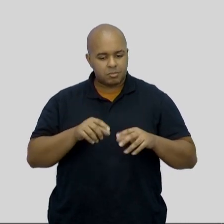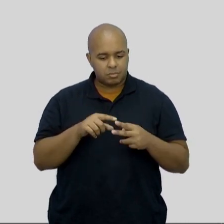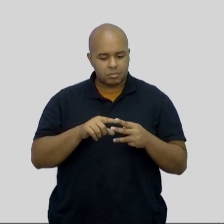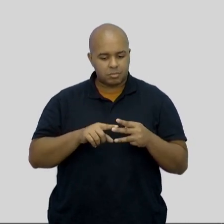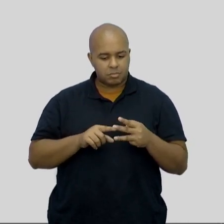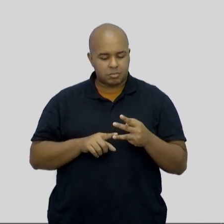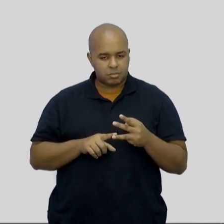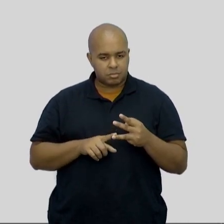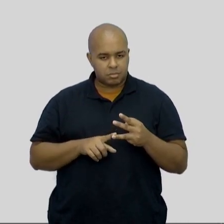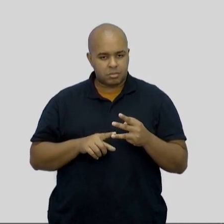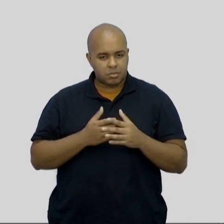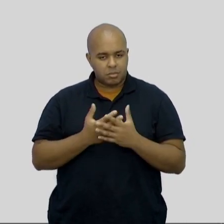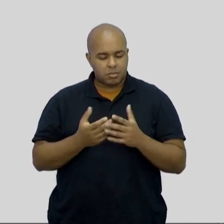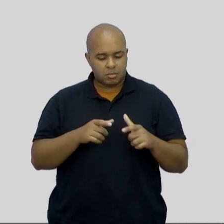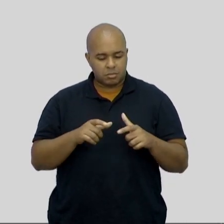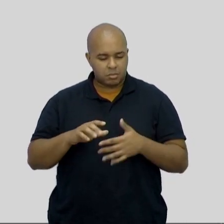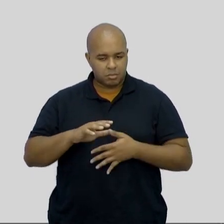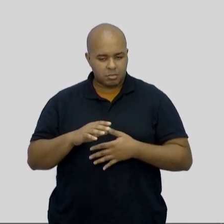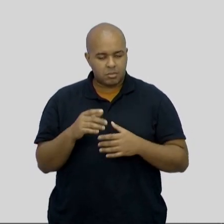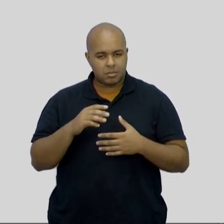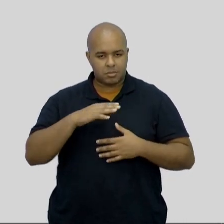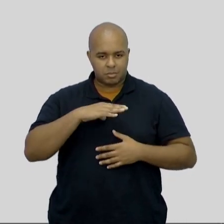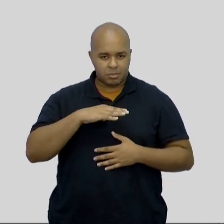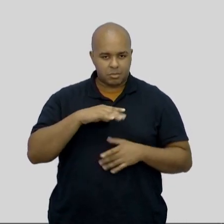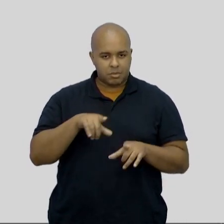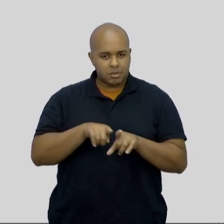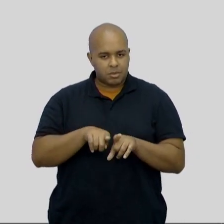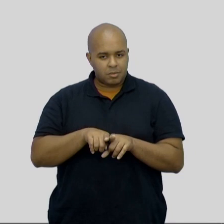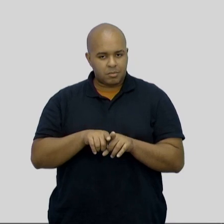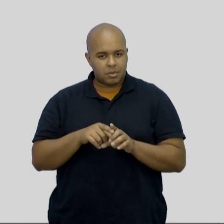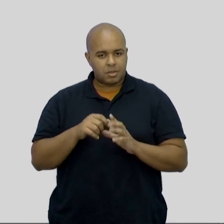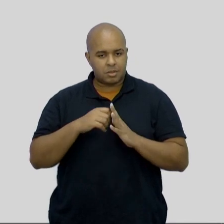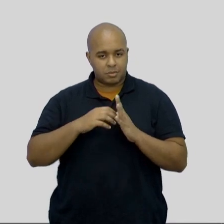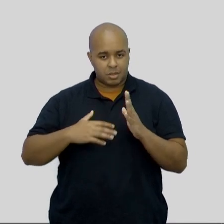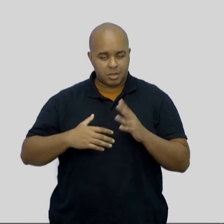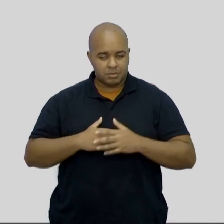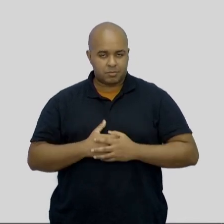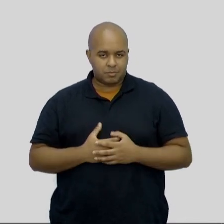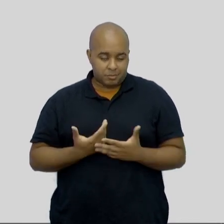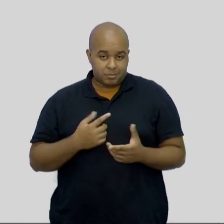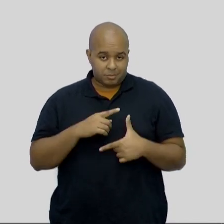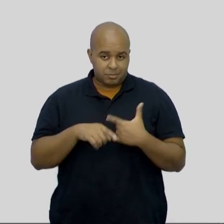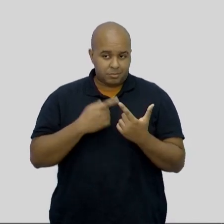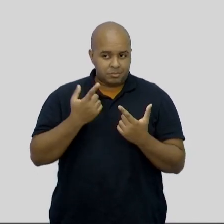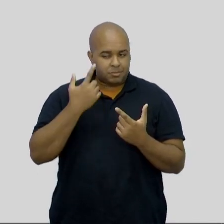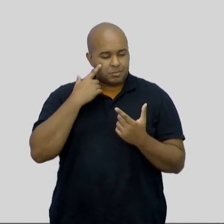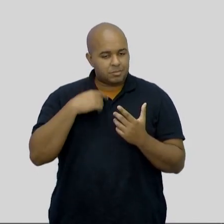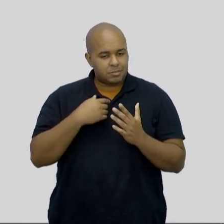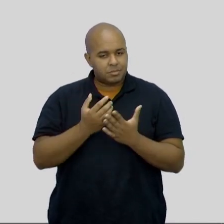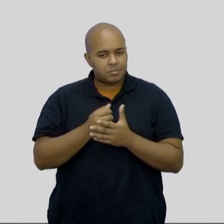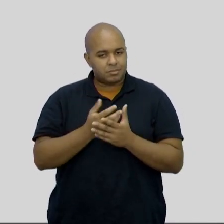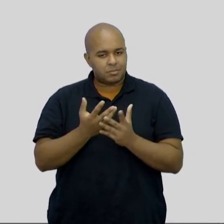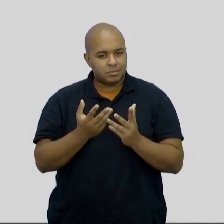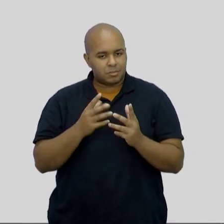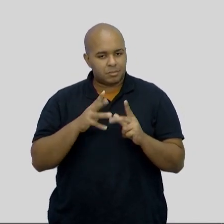três tipos: carta de território, carta de cidade e carta de atividade. Depois nós temos as cartas